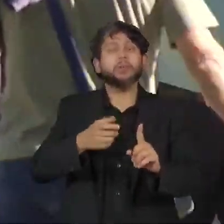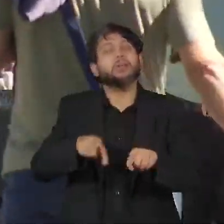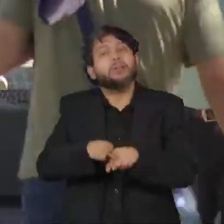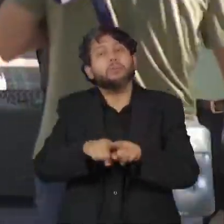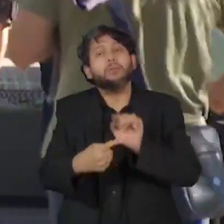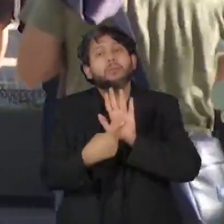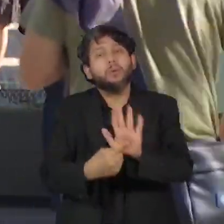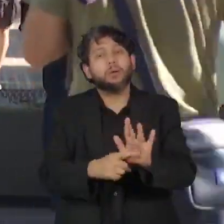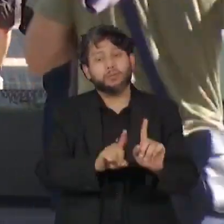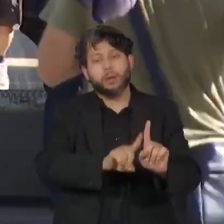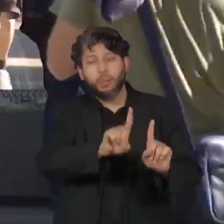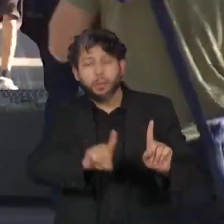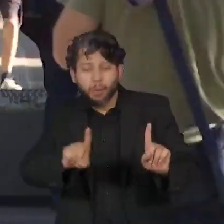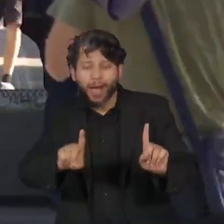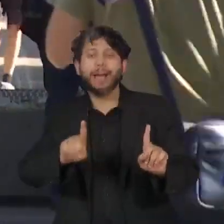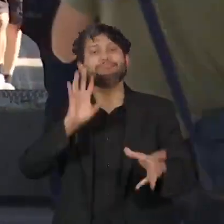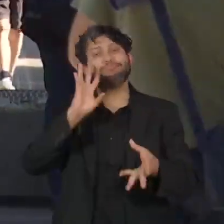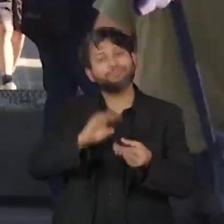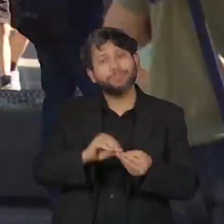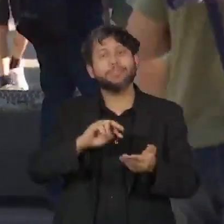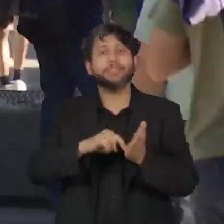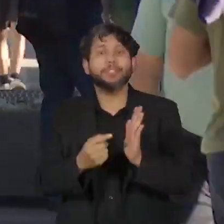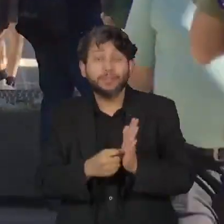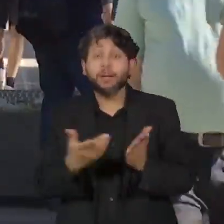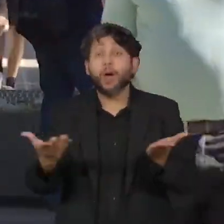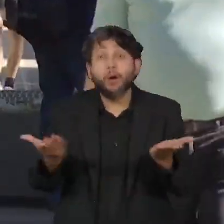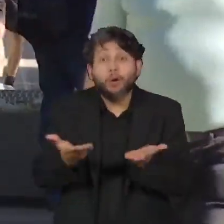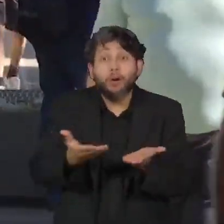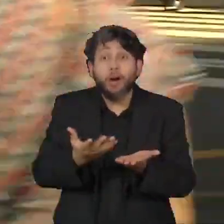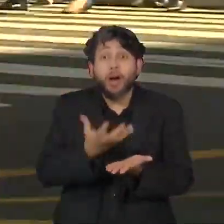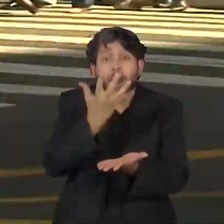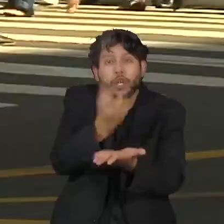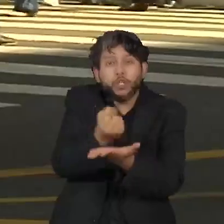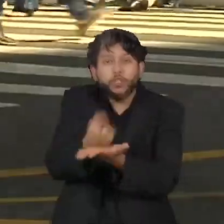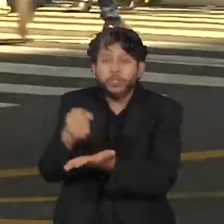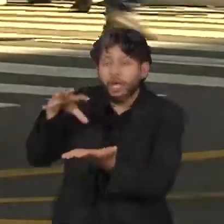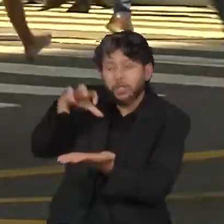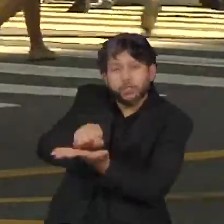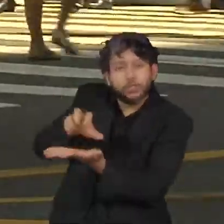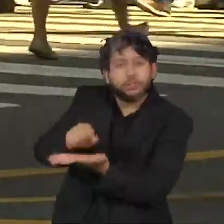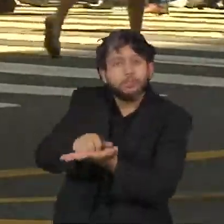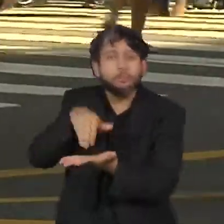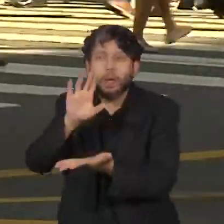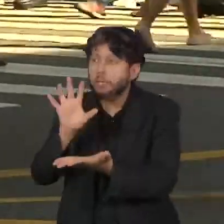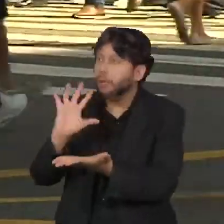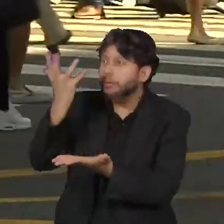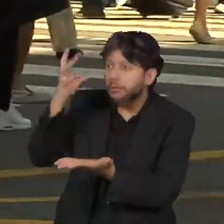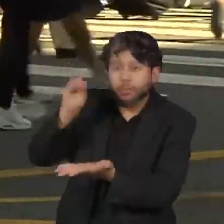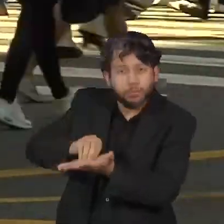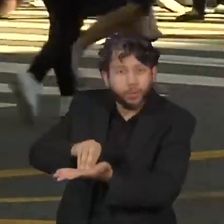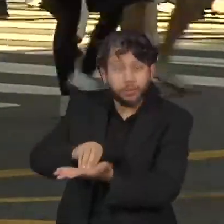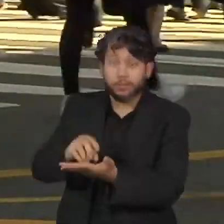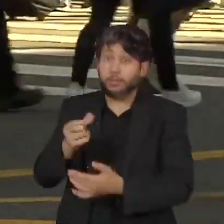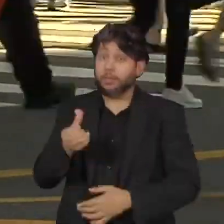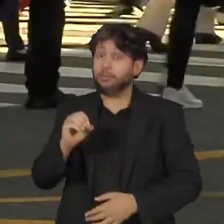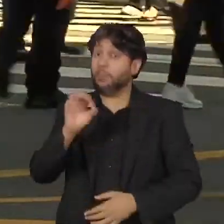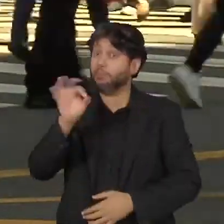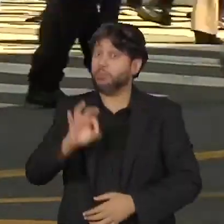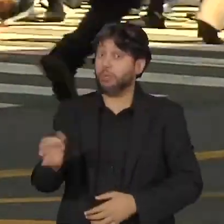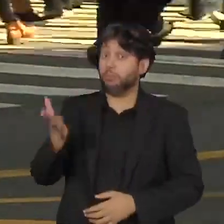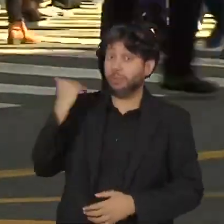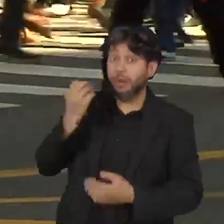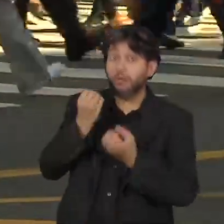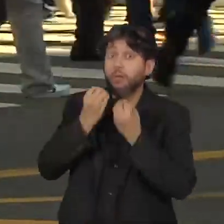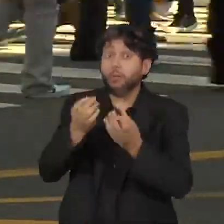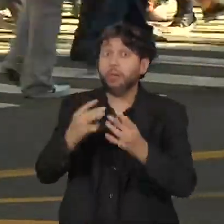influenciados pela melhoria na qualidade dos registros ao longo dos anos em 2 60% doss dados não tinham a